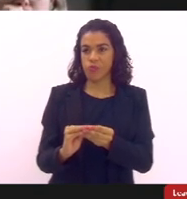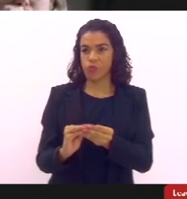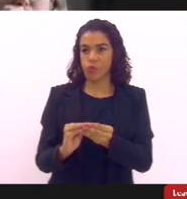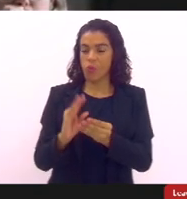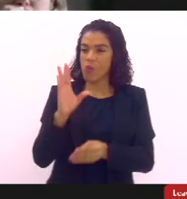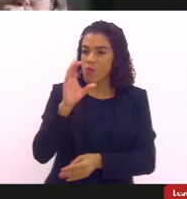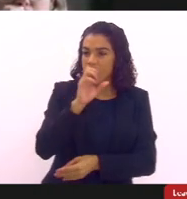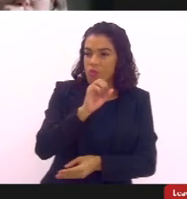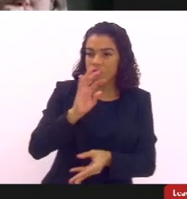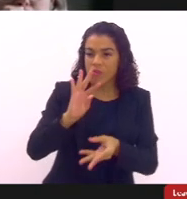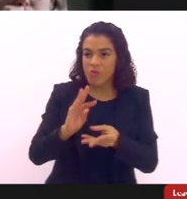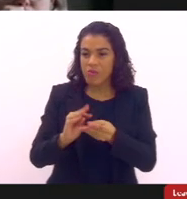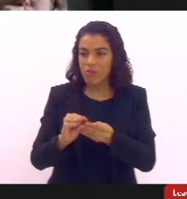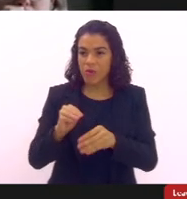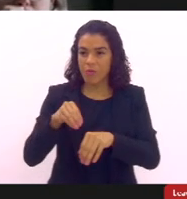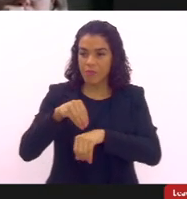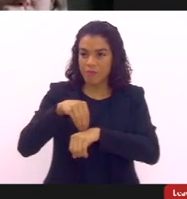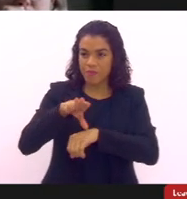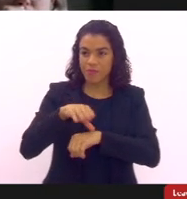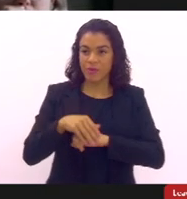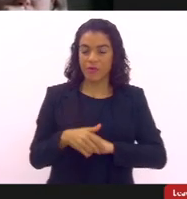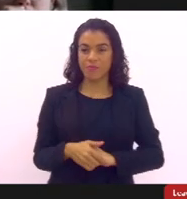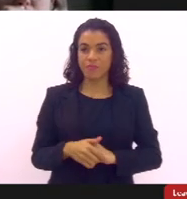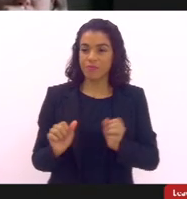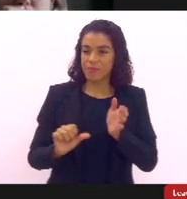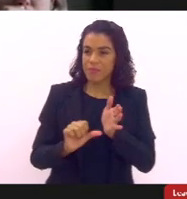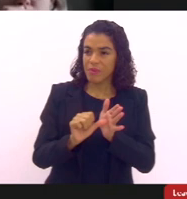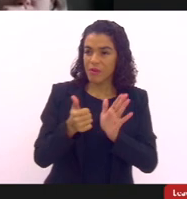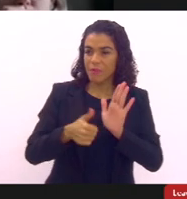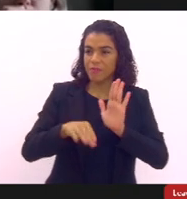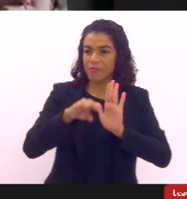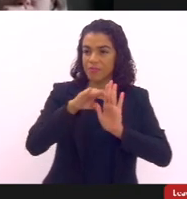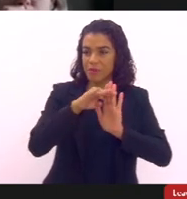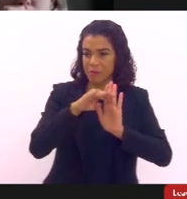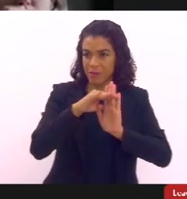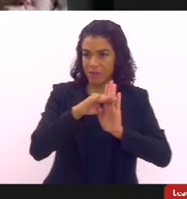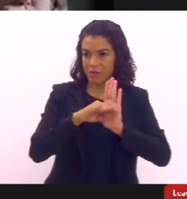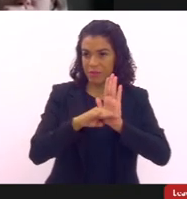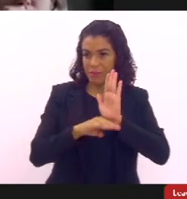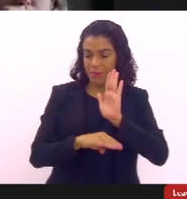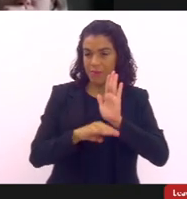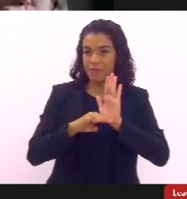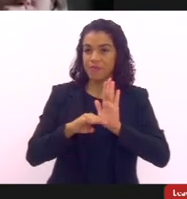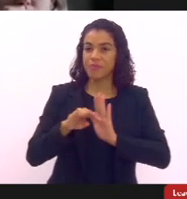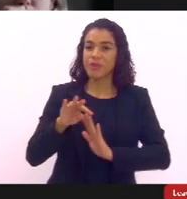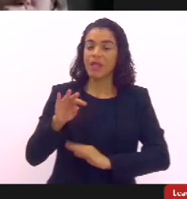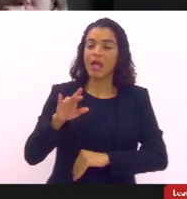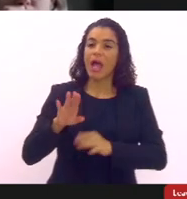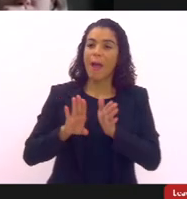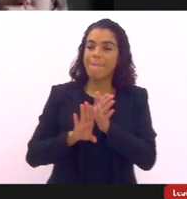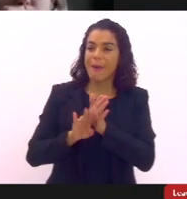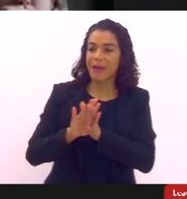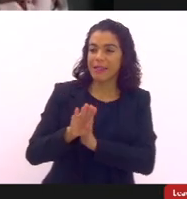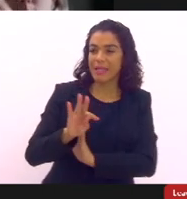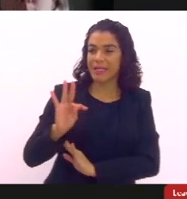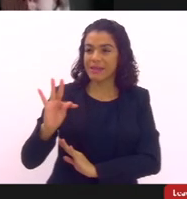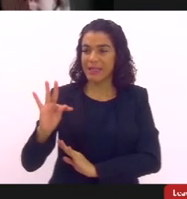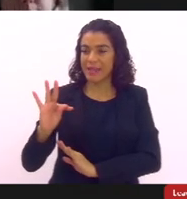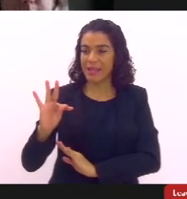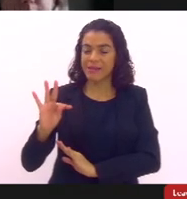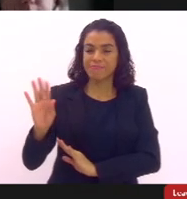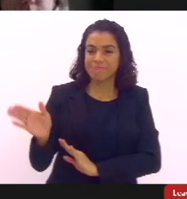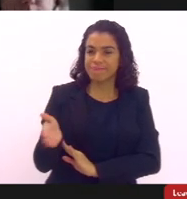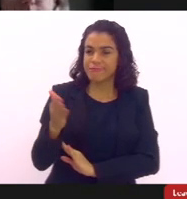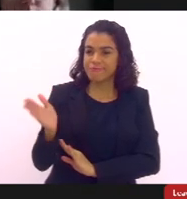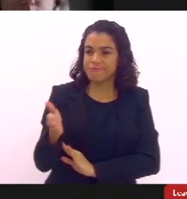que eu vou rapidamente reproduzir aqui. Primeiro, lembrando que a tuberculose é 35 vezes mais